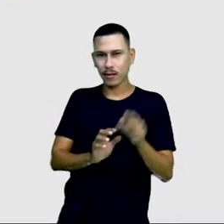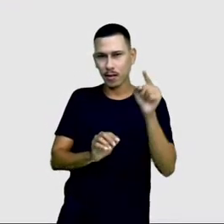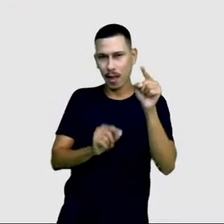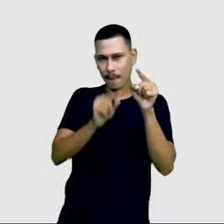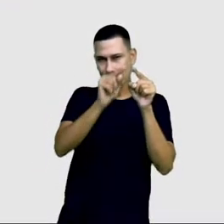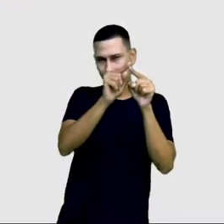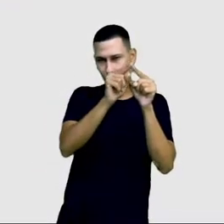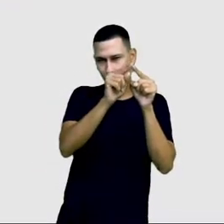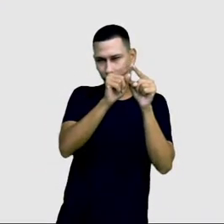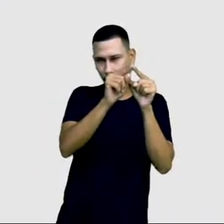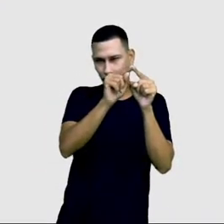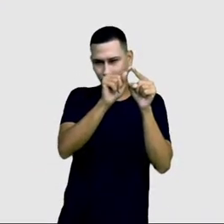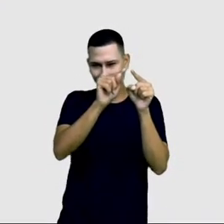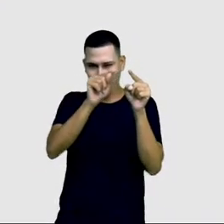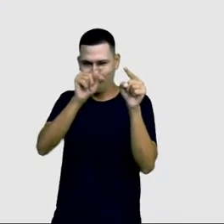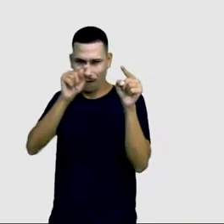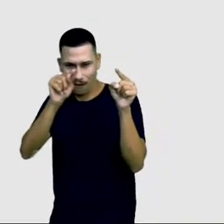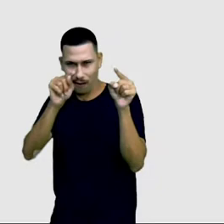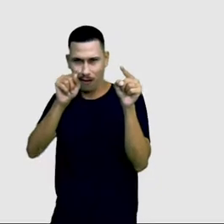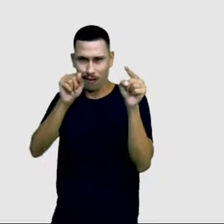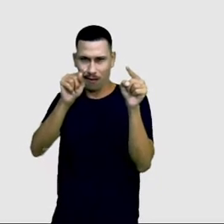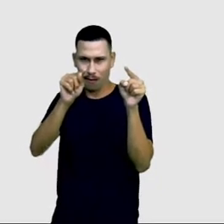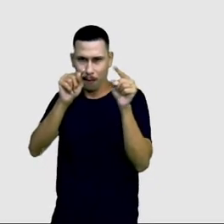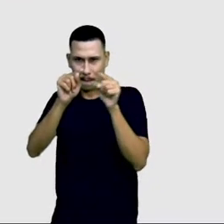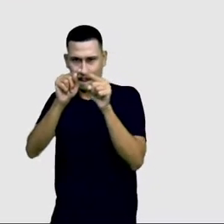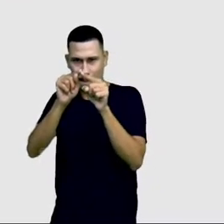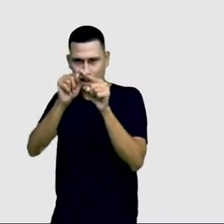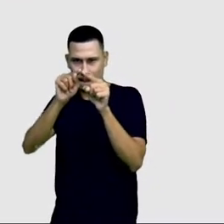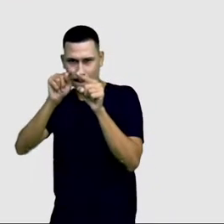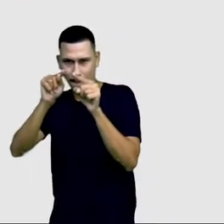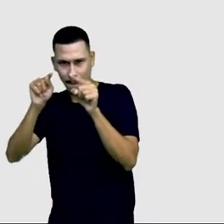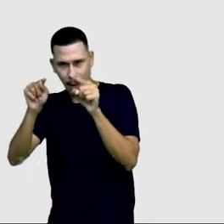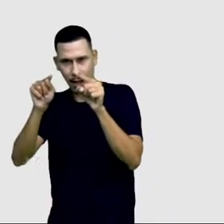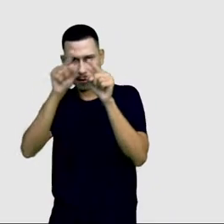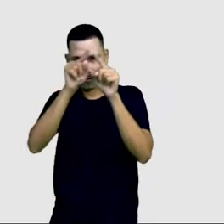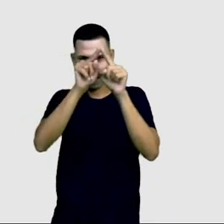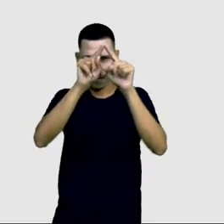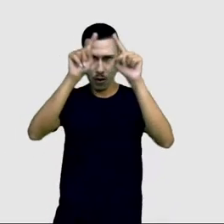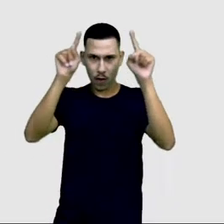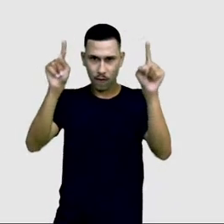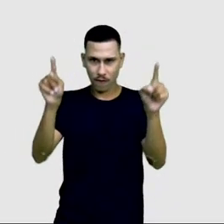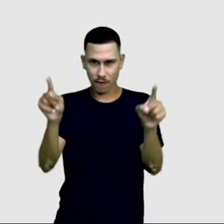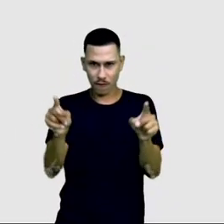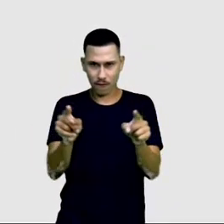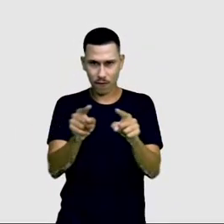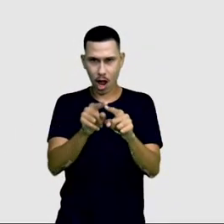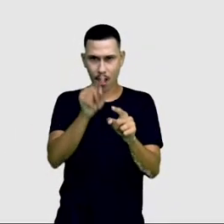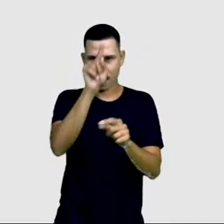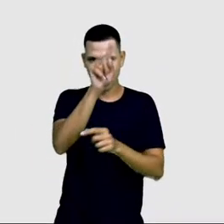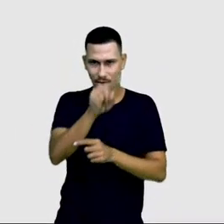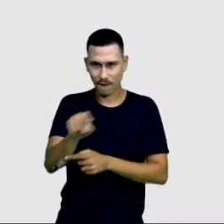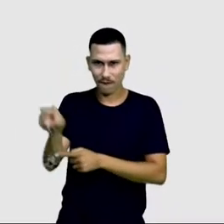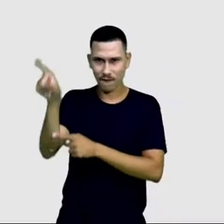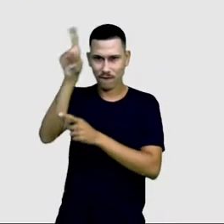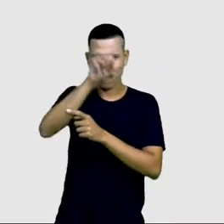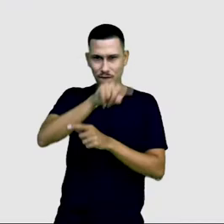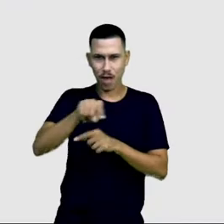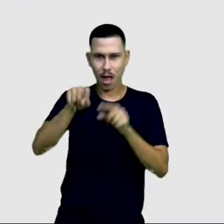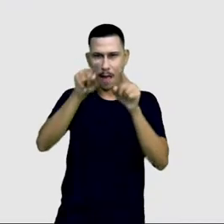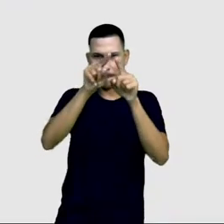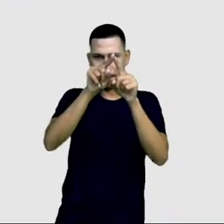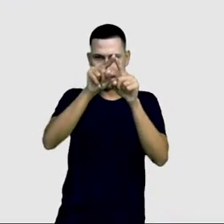gente passa ali pelo meio, a gente sempre vai encontrar a mesma distância, tá certo? Ou se a gente pegar o centro como